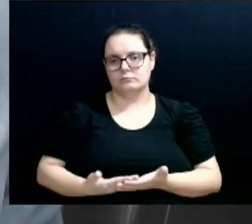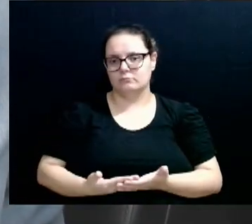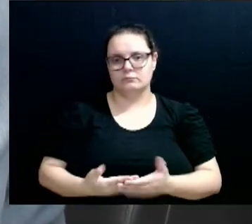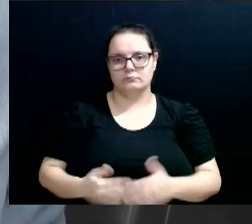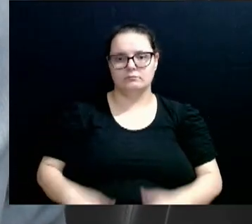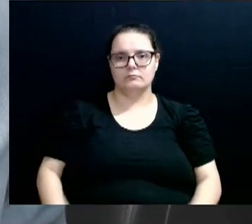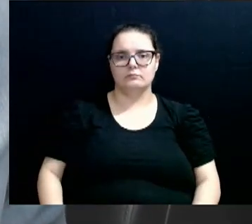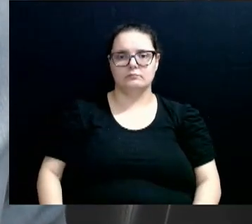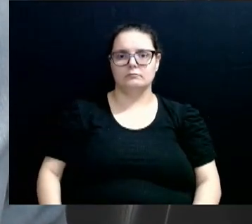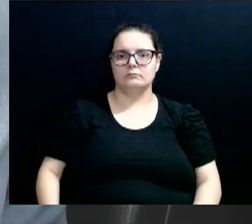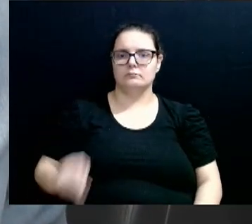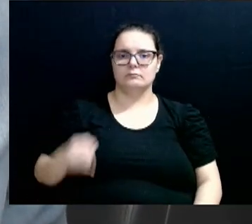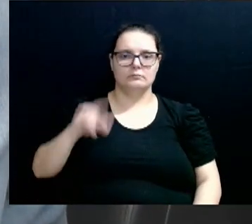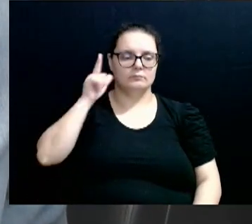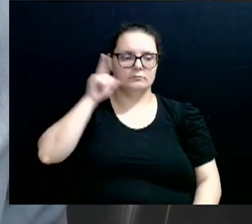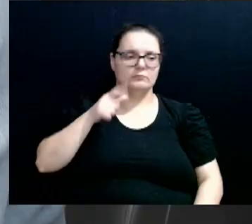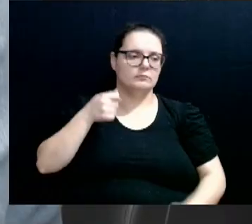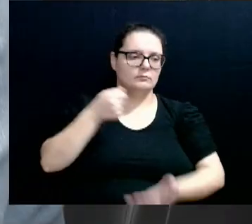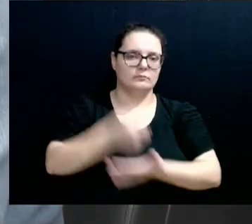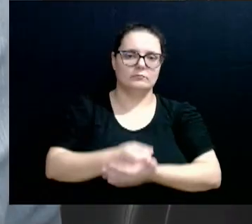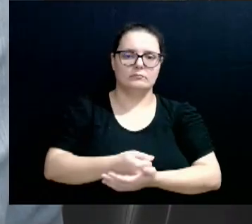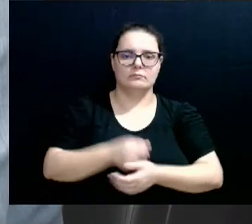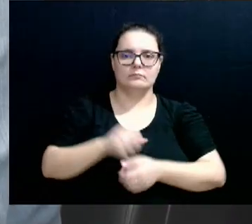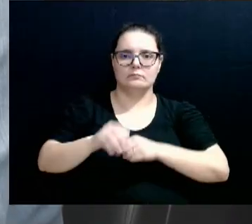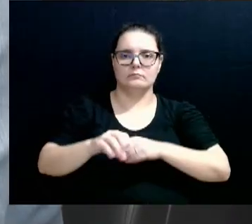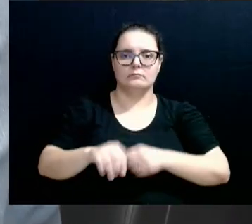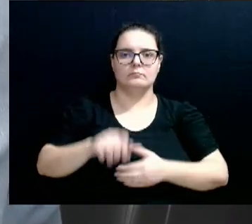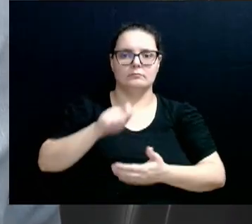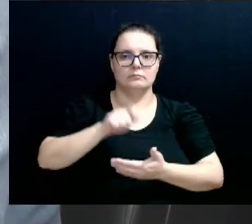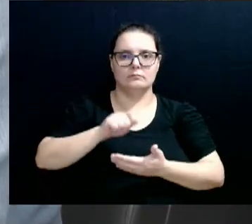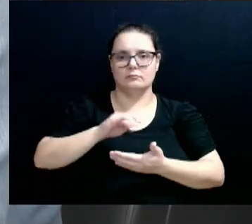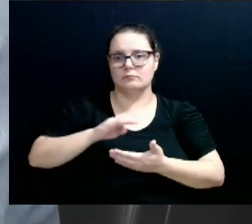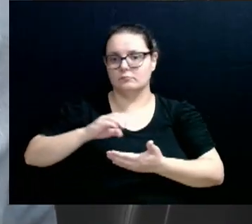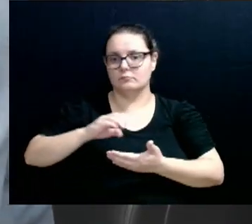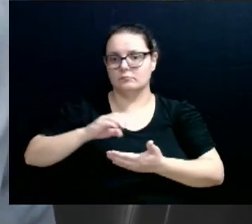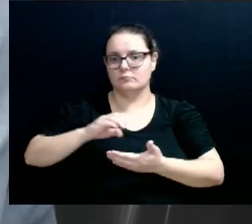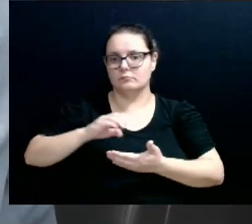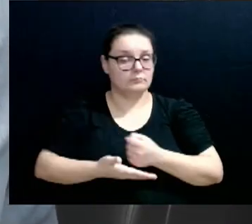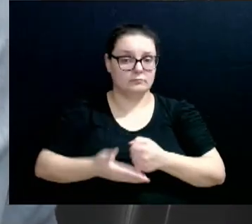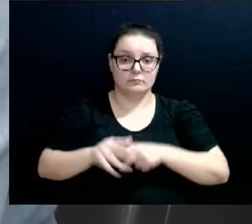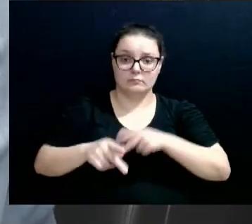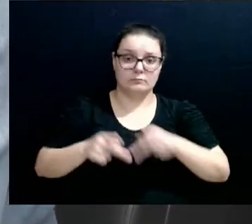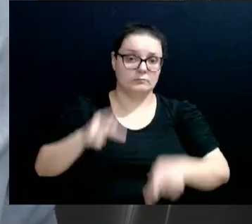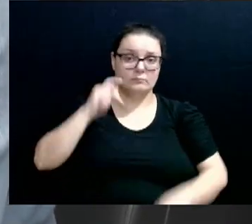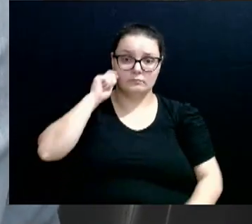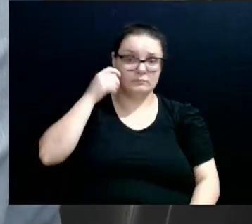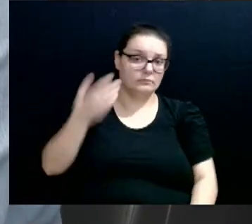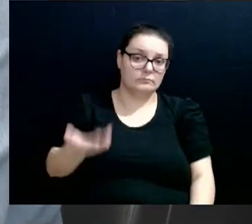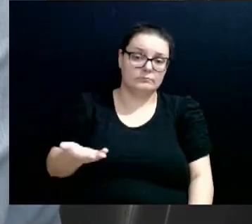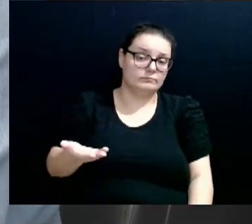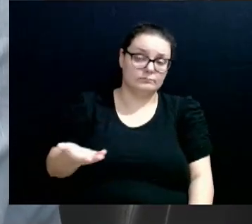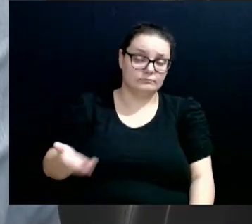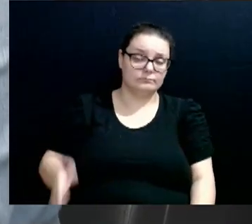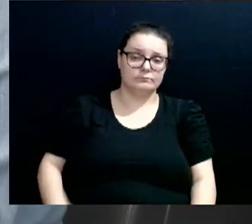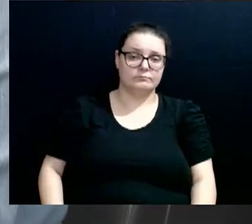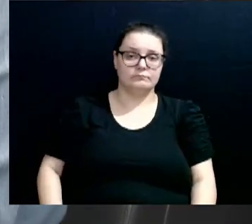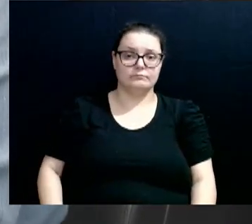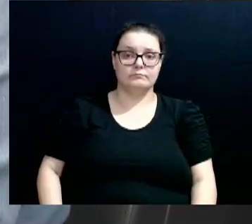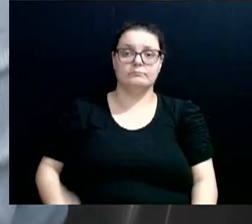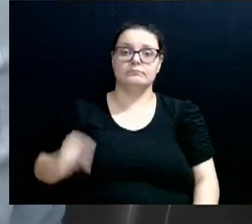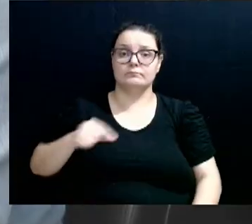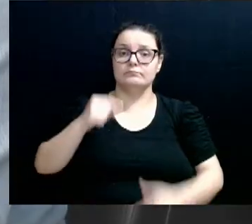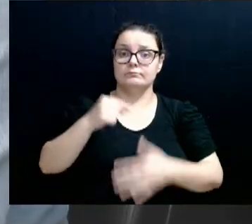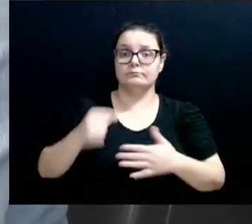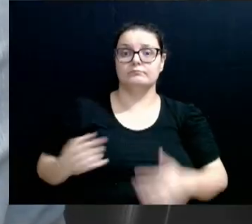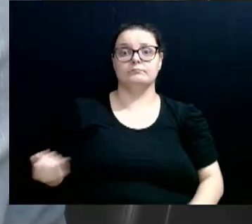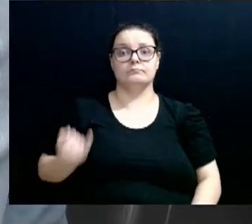consegue garantir alfabetização mínima, escolarização básica para a população negra, quer dizer, então esse é um elemento fundamental. Qualquer